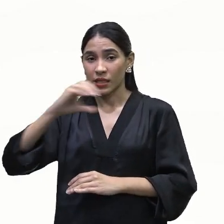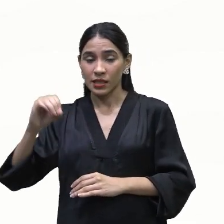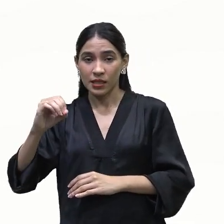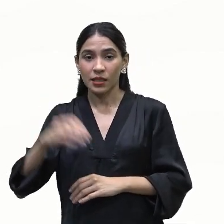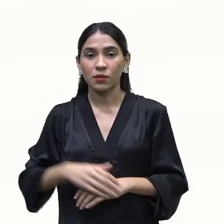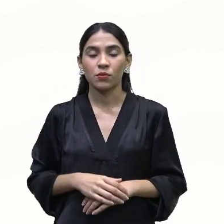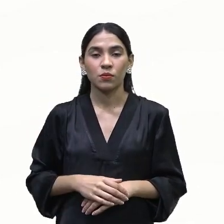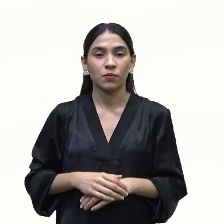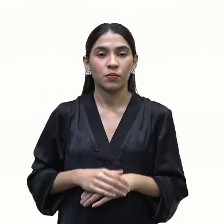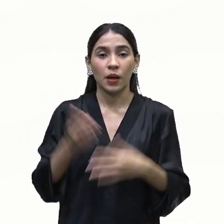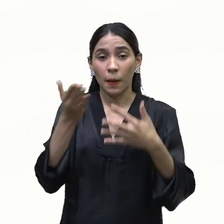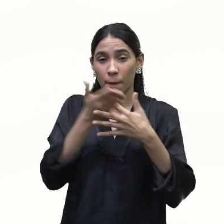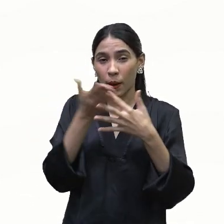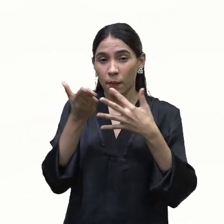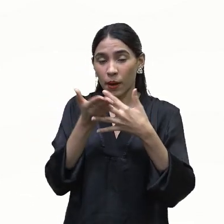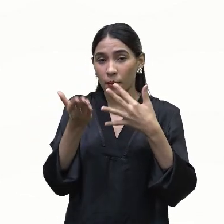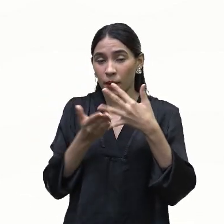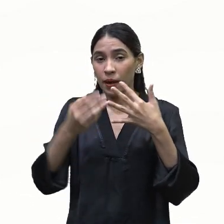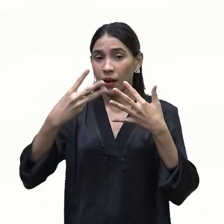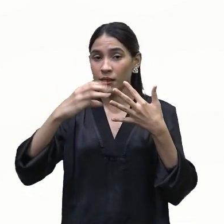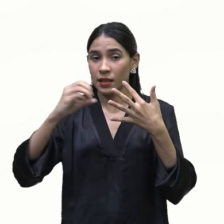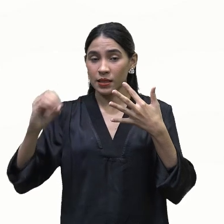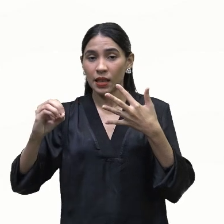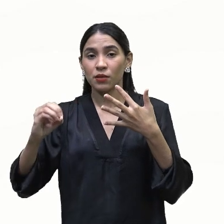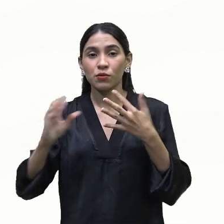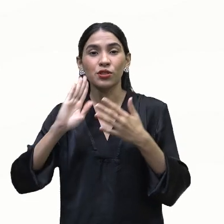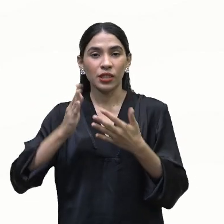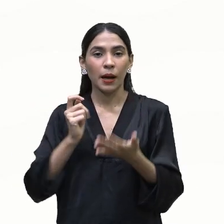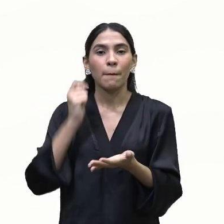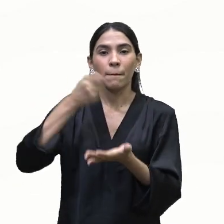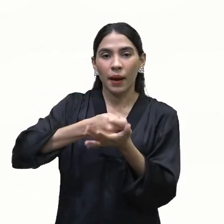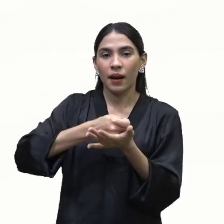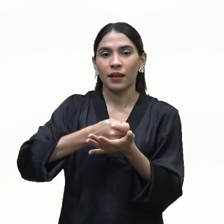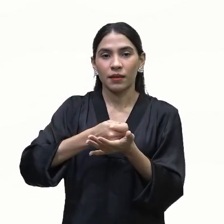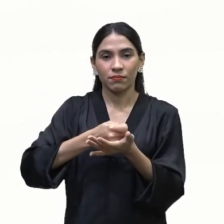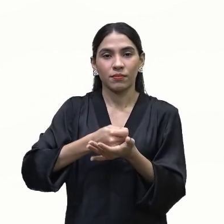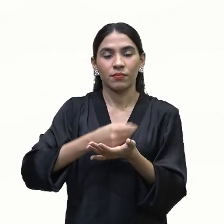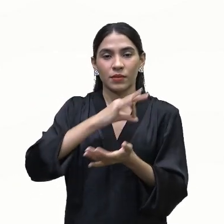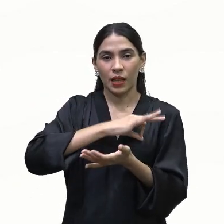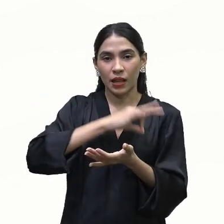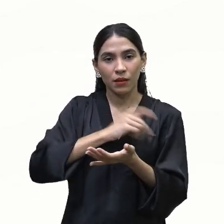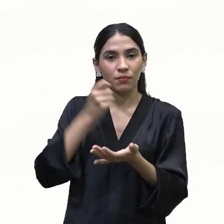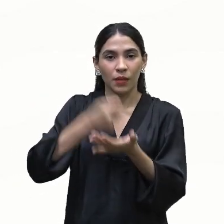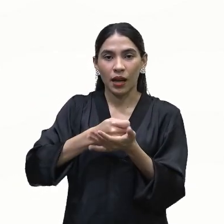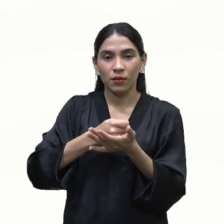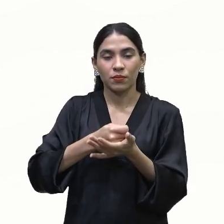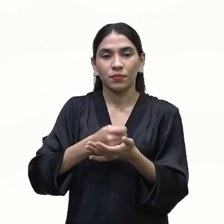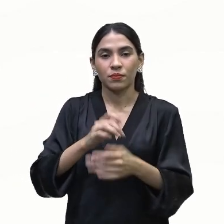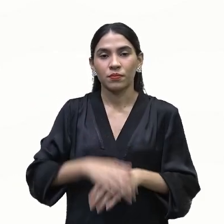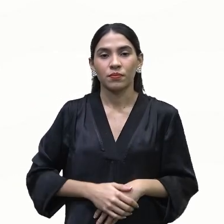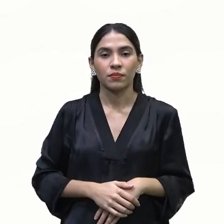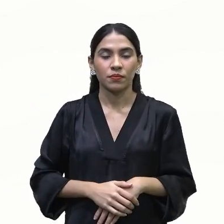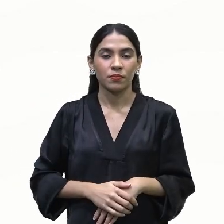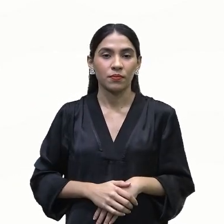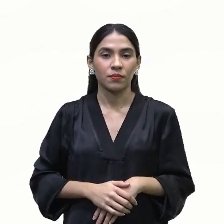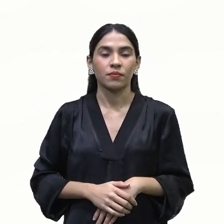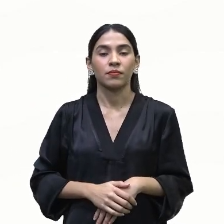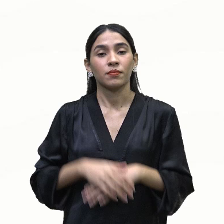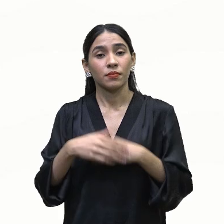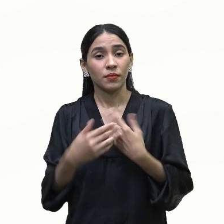da parcela, elas já vão ser debitadas automaticamente do teu salário, tá bom? Então, a vantagem, se